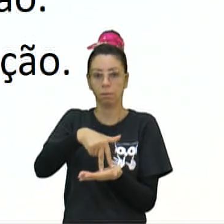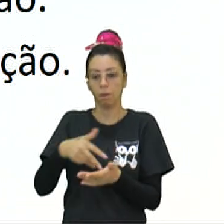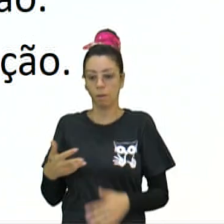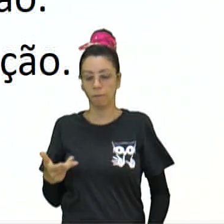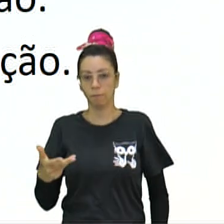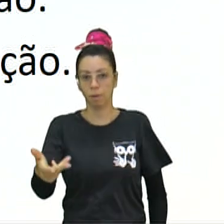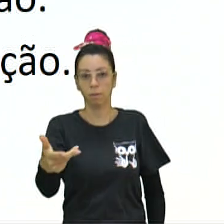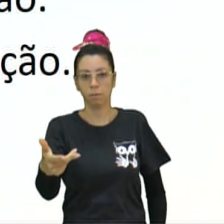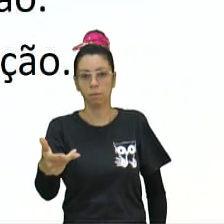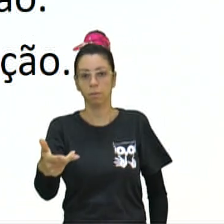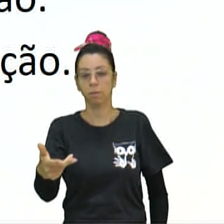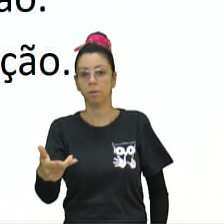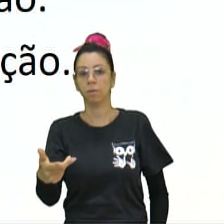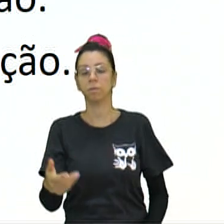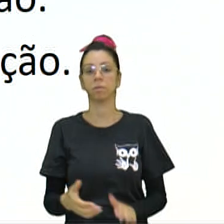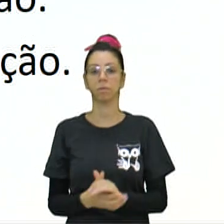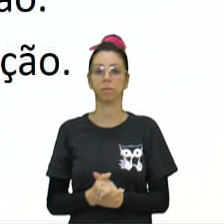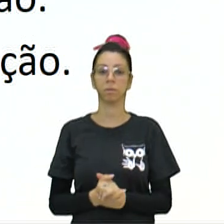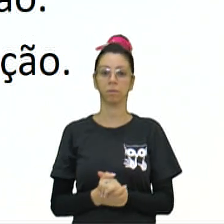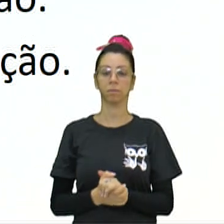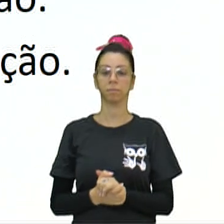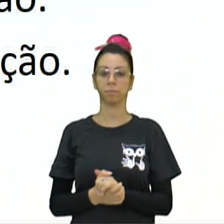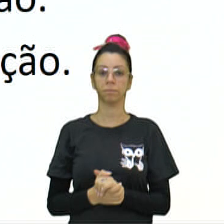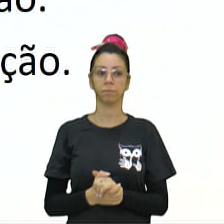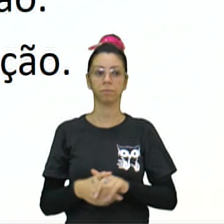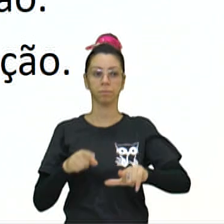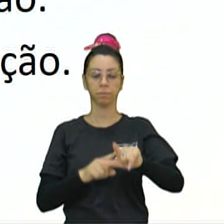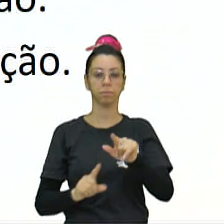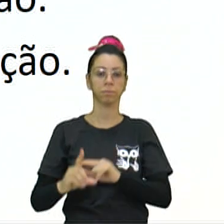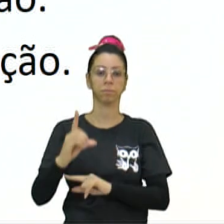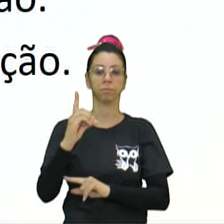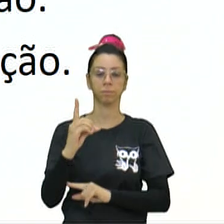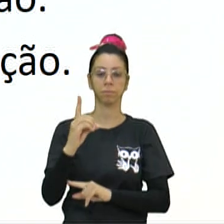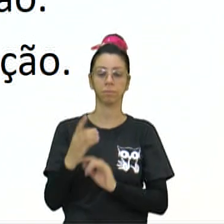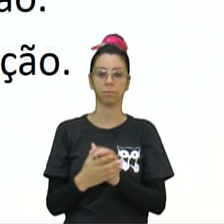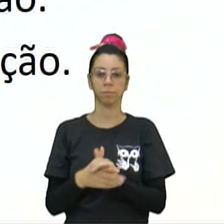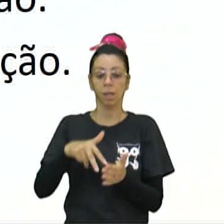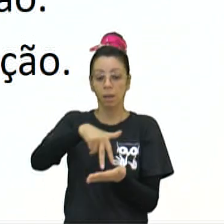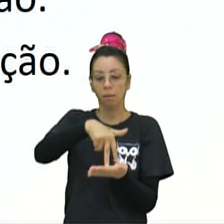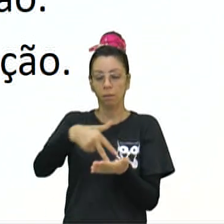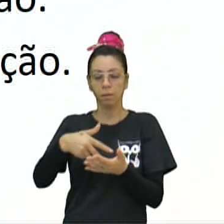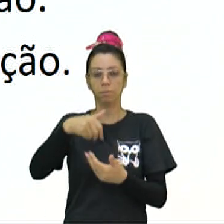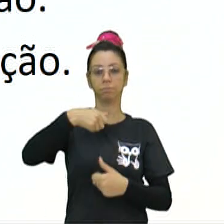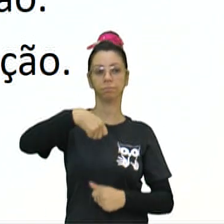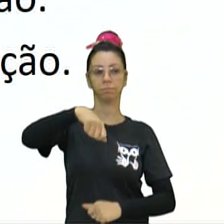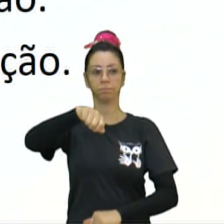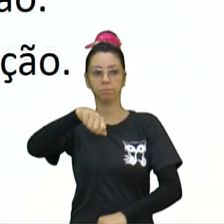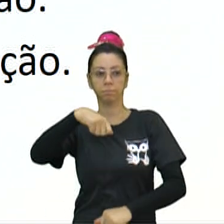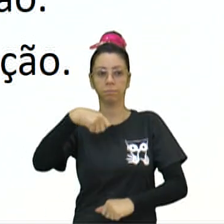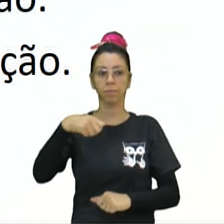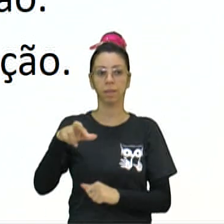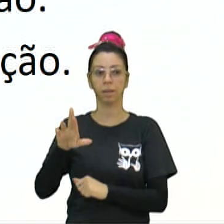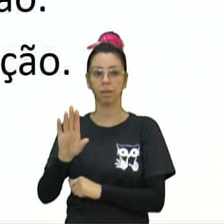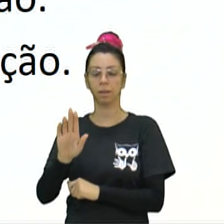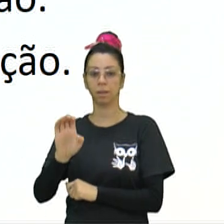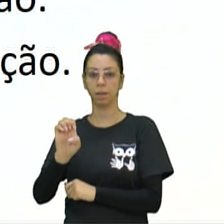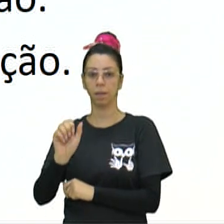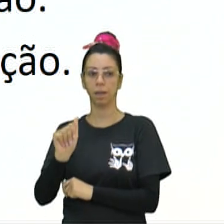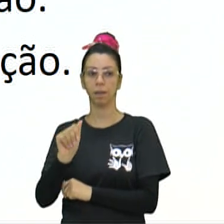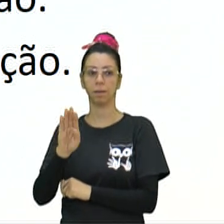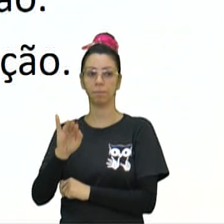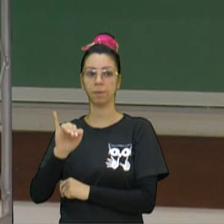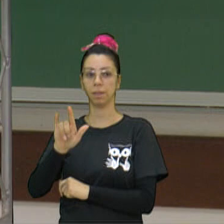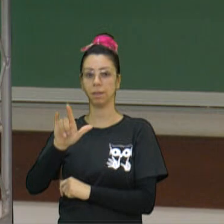velocidade e na reabilitação. Letra D, equilíbrio, flexibilidade e reabilitação.